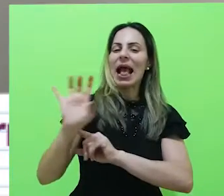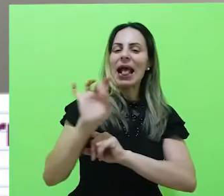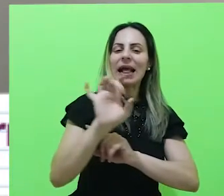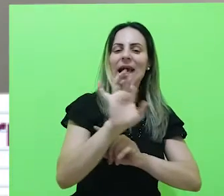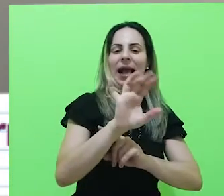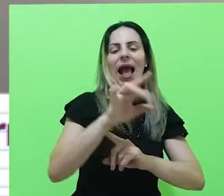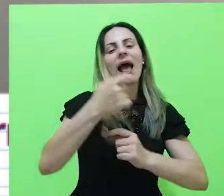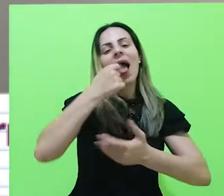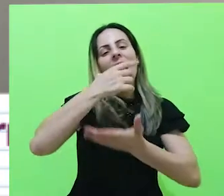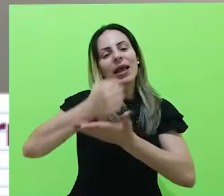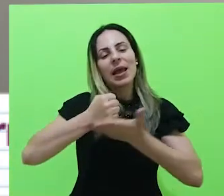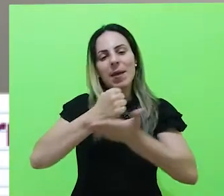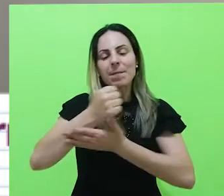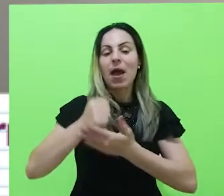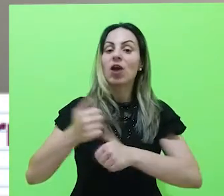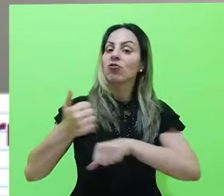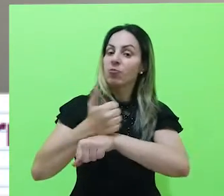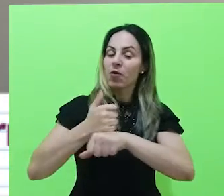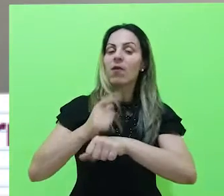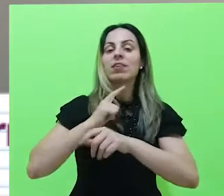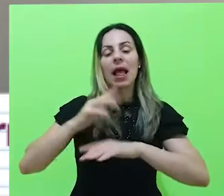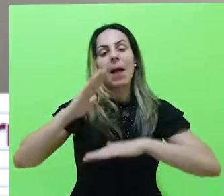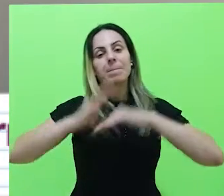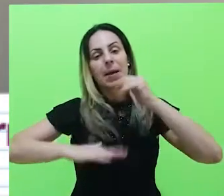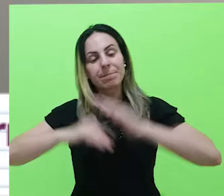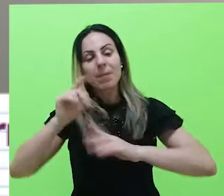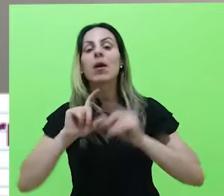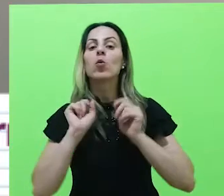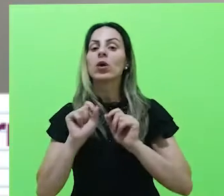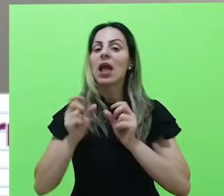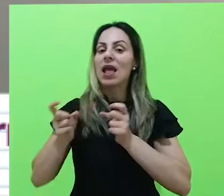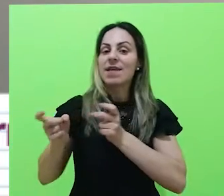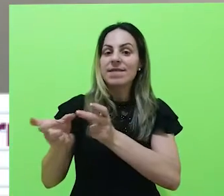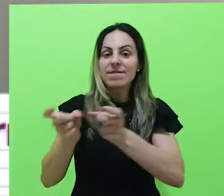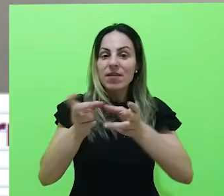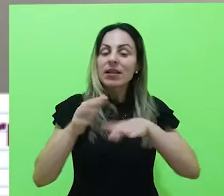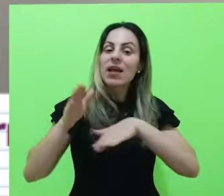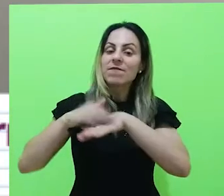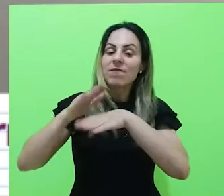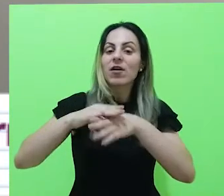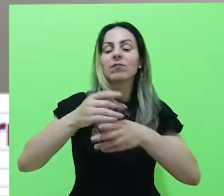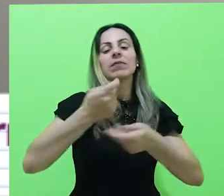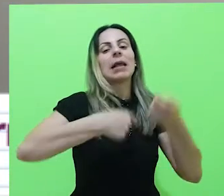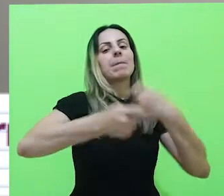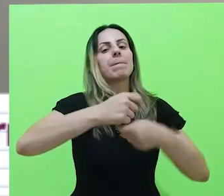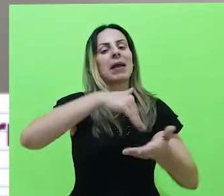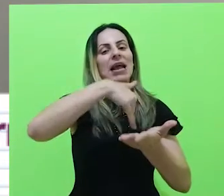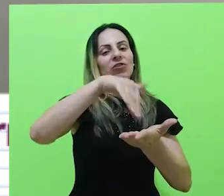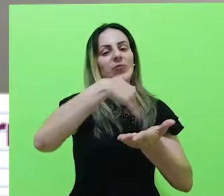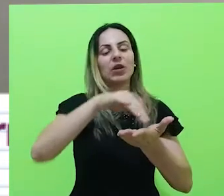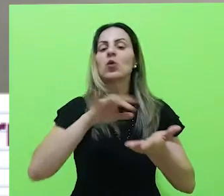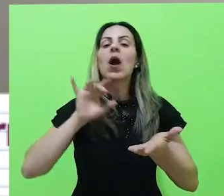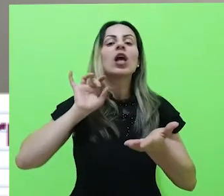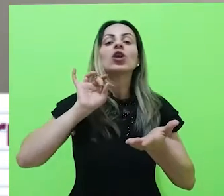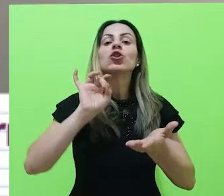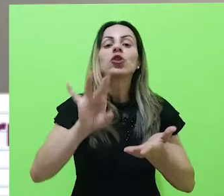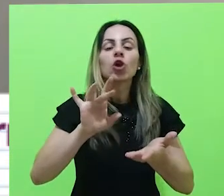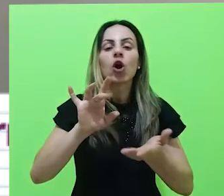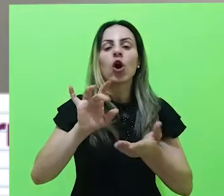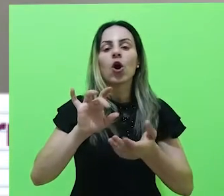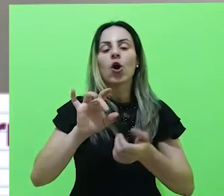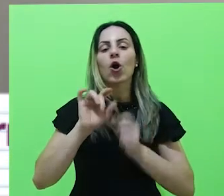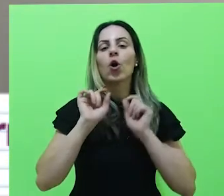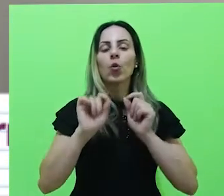O profissional também, ele precisa ter habilidade em vendas e em funções administrativas, né? Não é simplesmente só